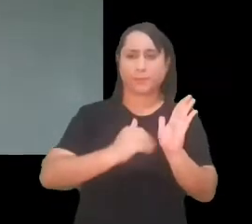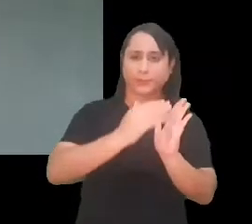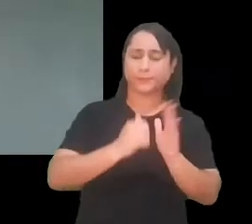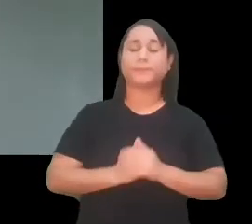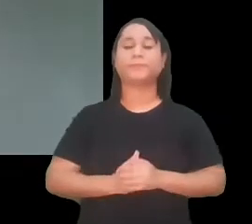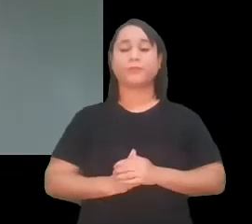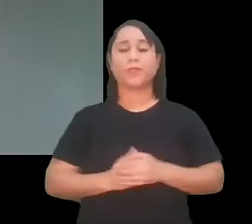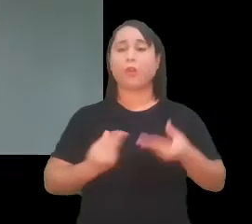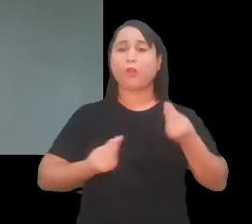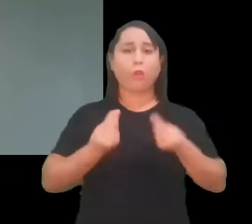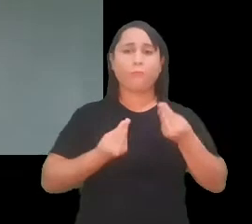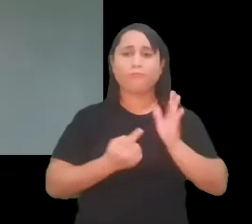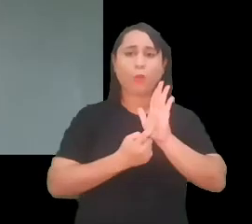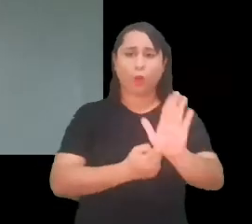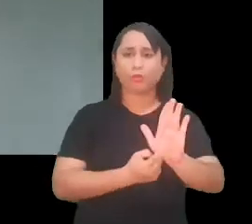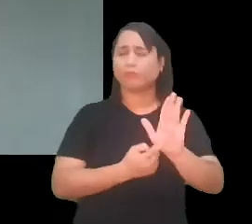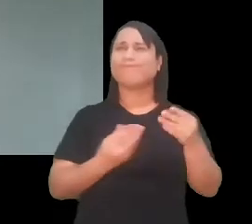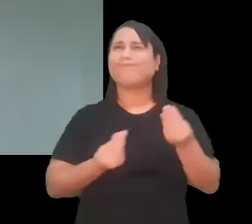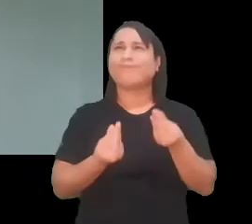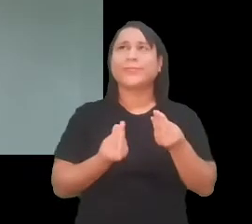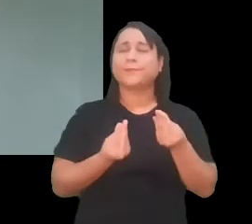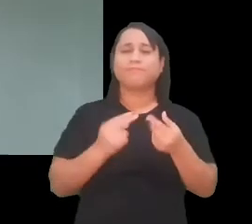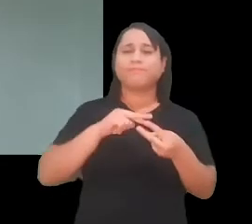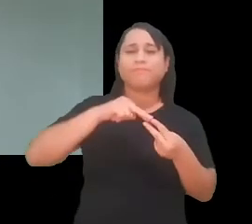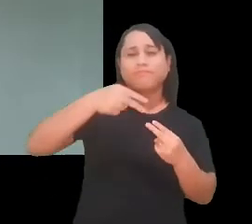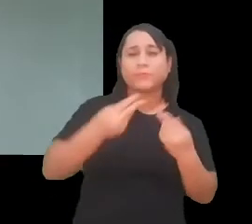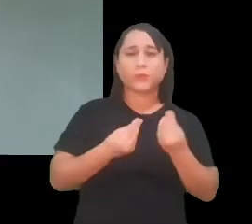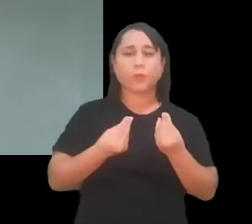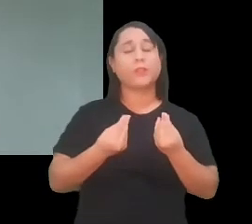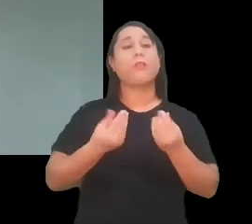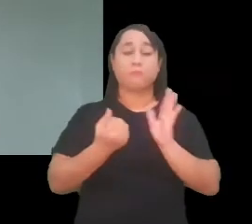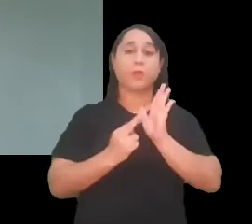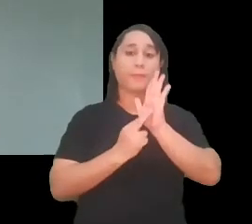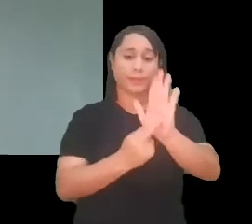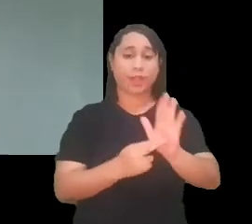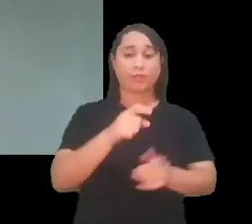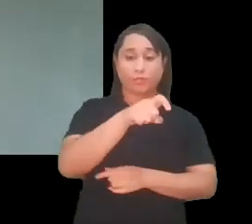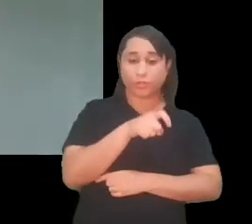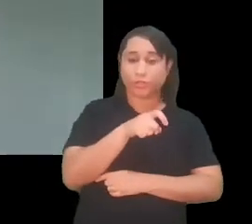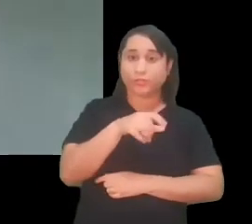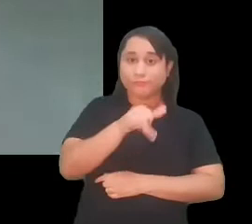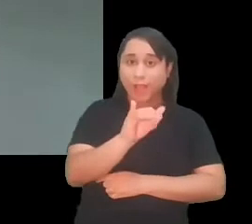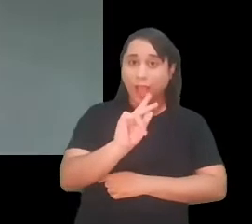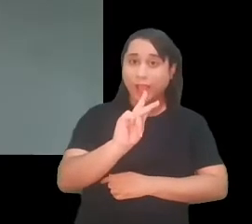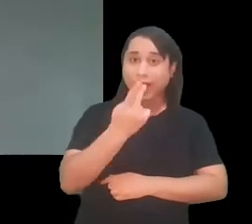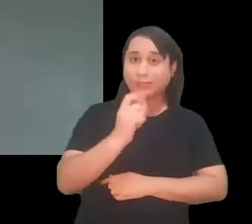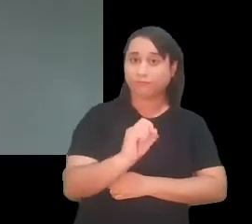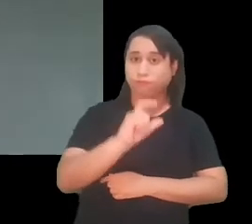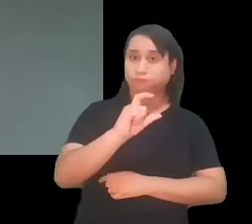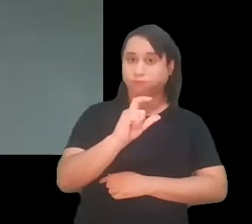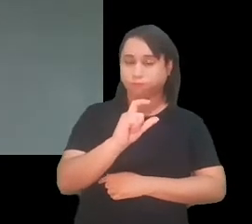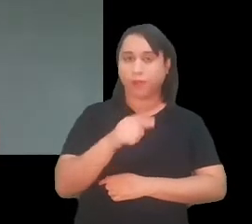eu represento essa pessoa? Ela vai ser um X, Y, Hzão, tá? A